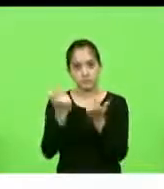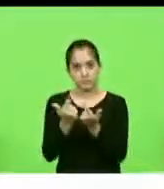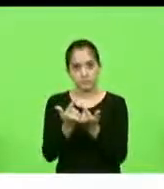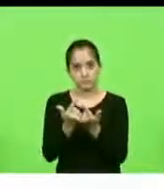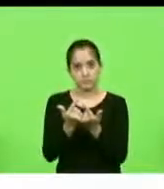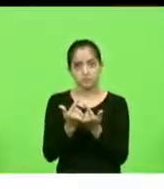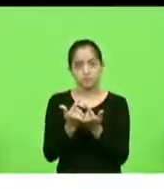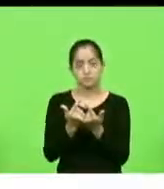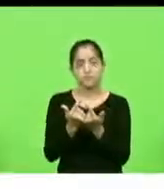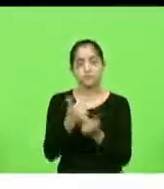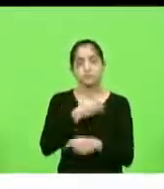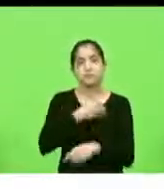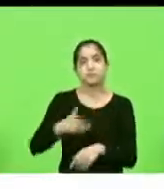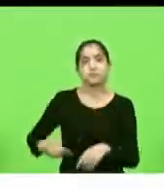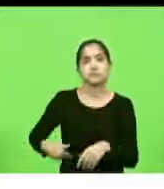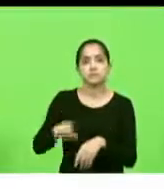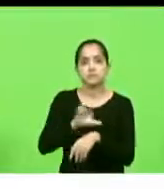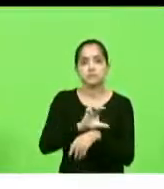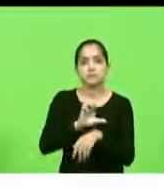do governo do Estado,